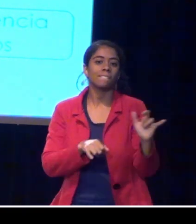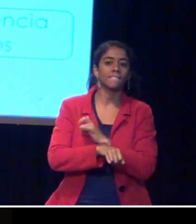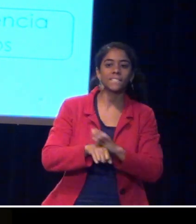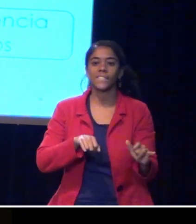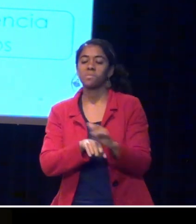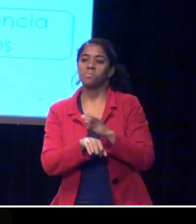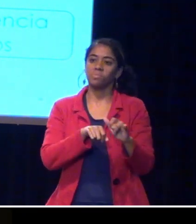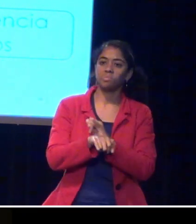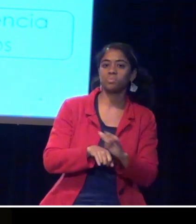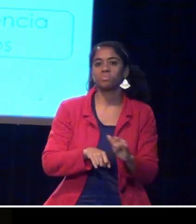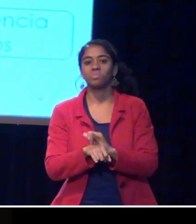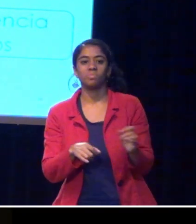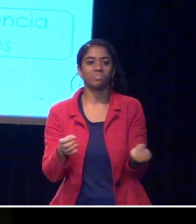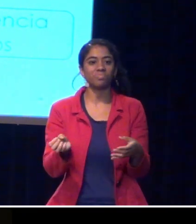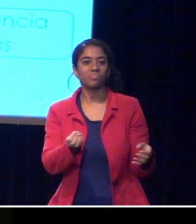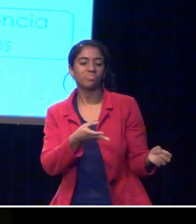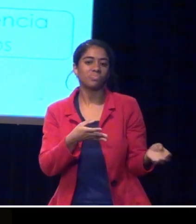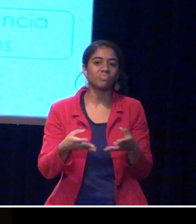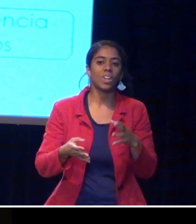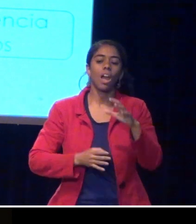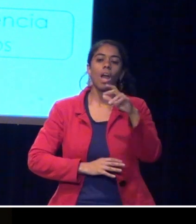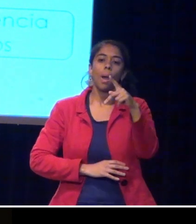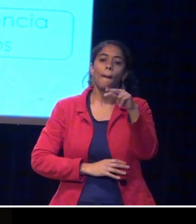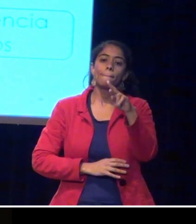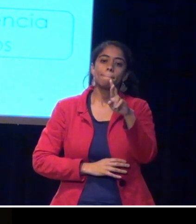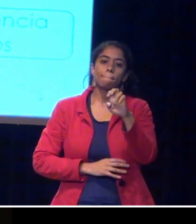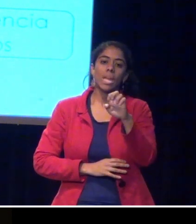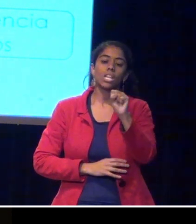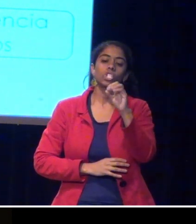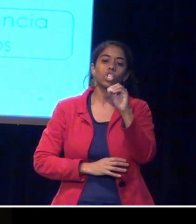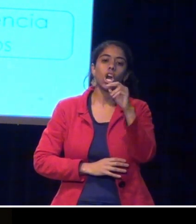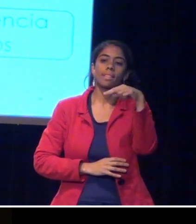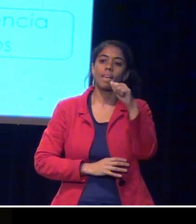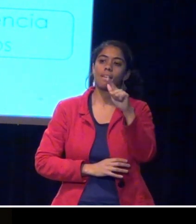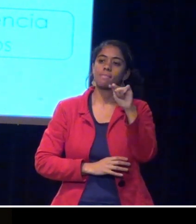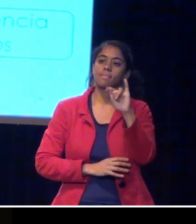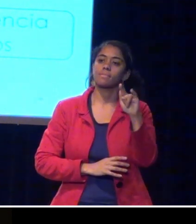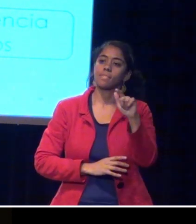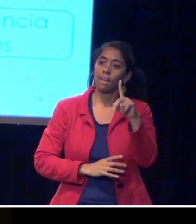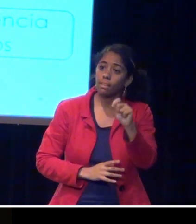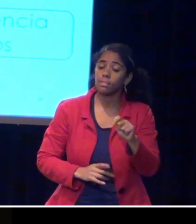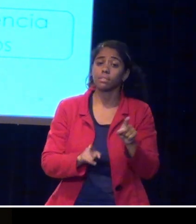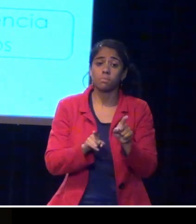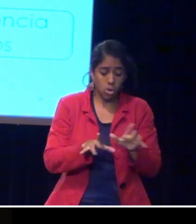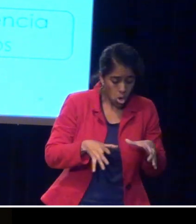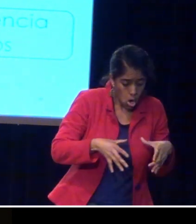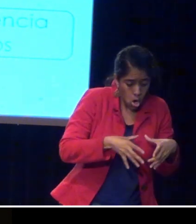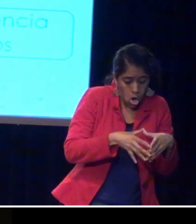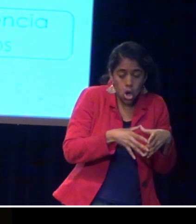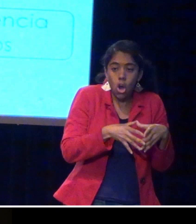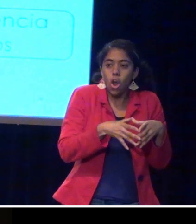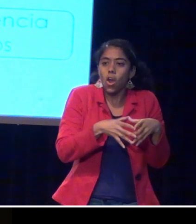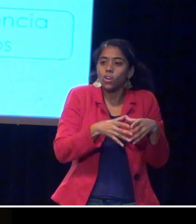personalizadas, que as aprendizagens são coletivas, são em rede, né? Nós não